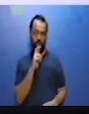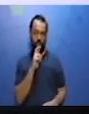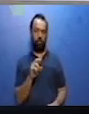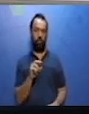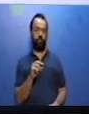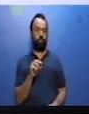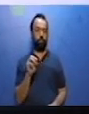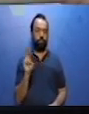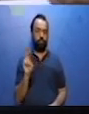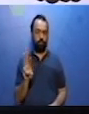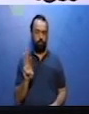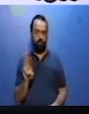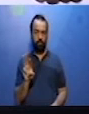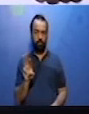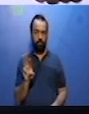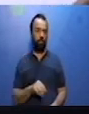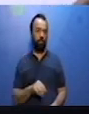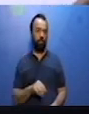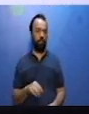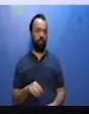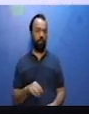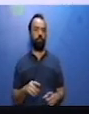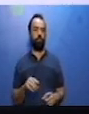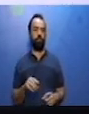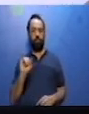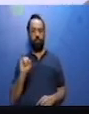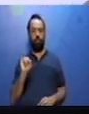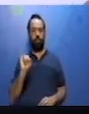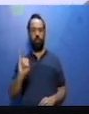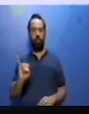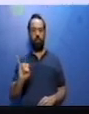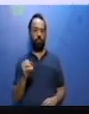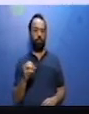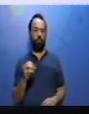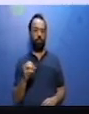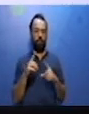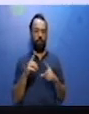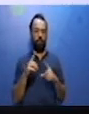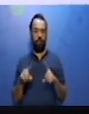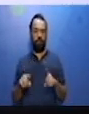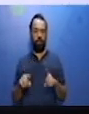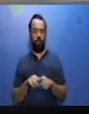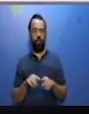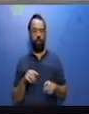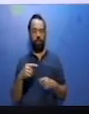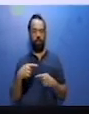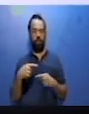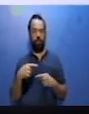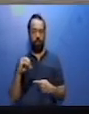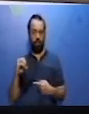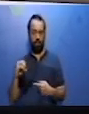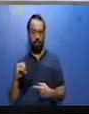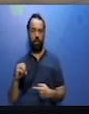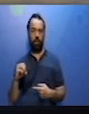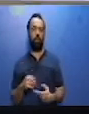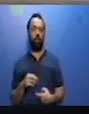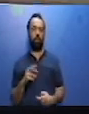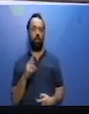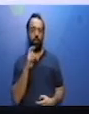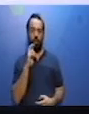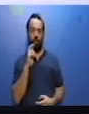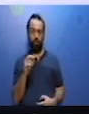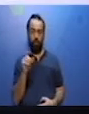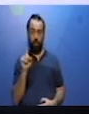e quando delta for igual a zero a equação ter apenas uma raiz certo